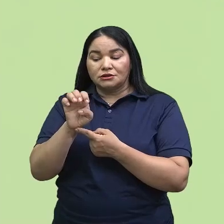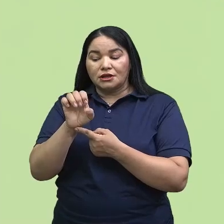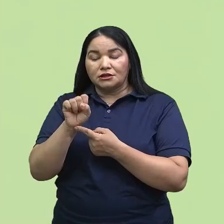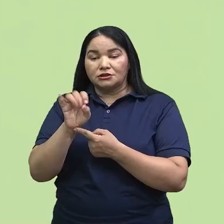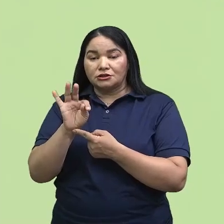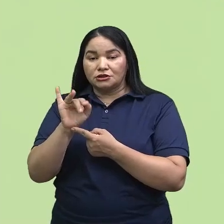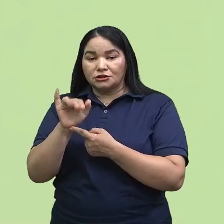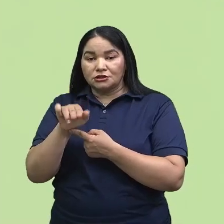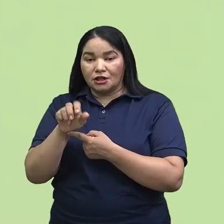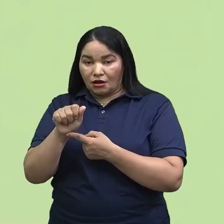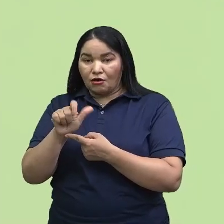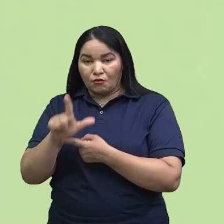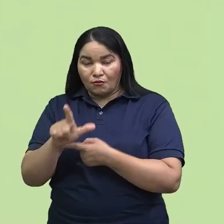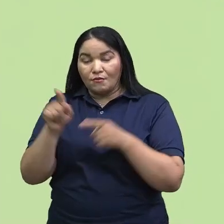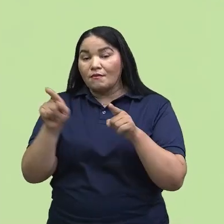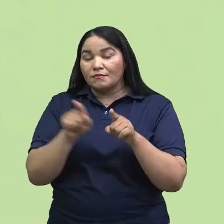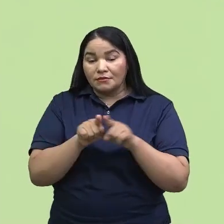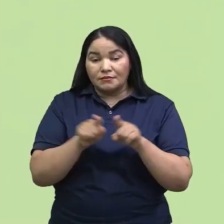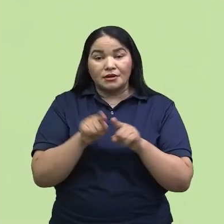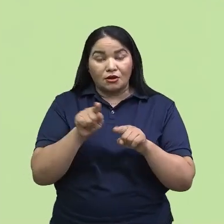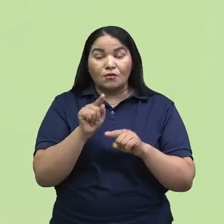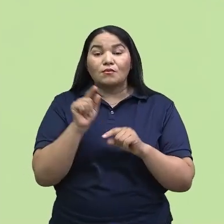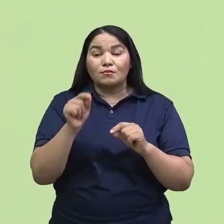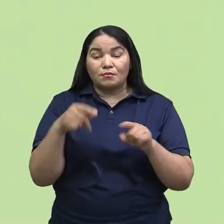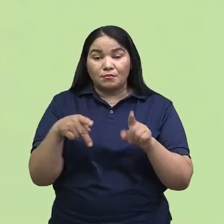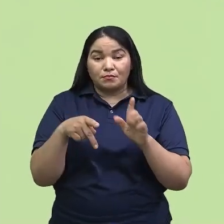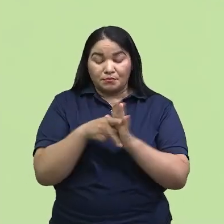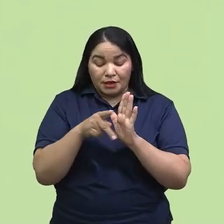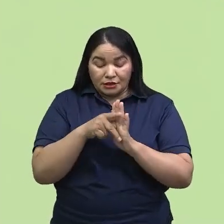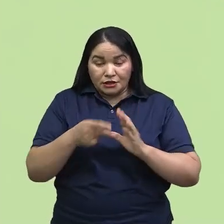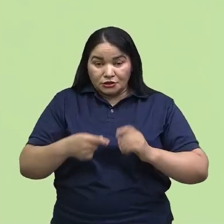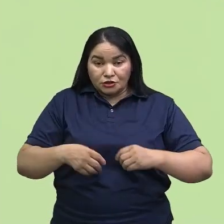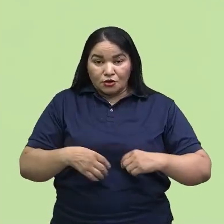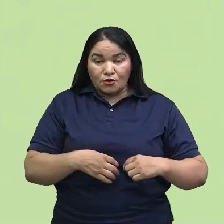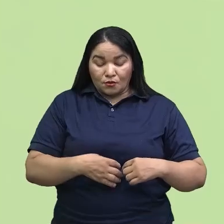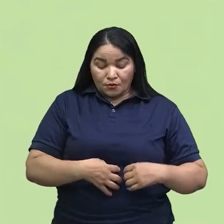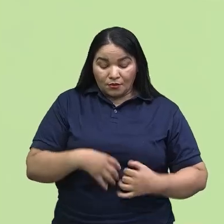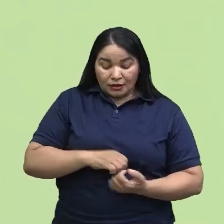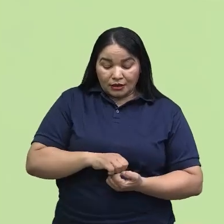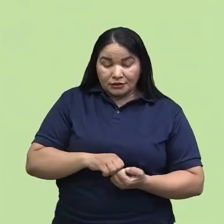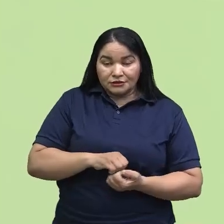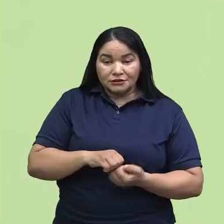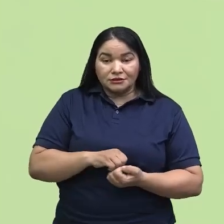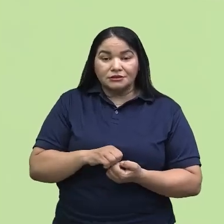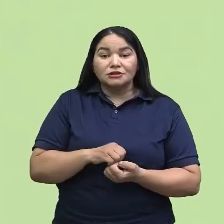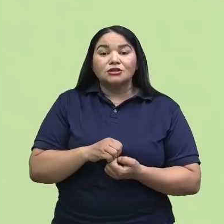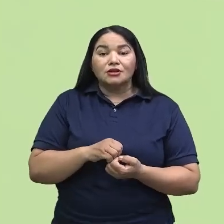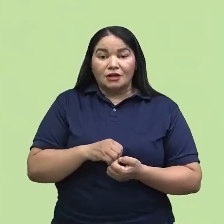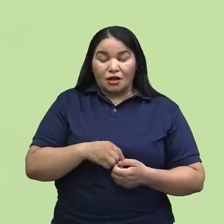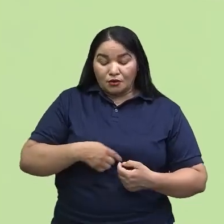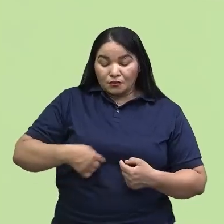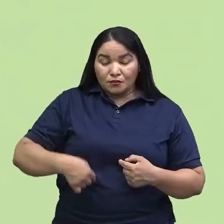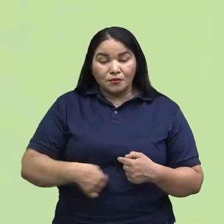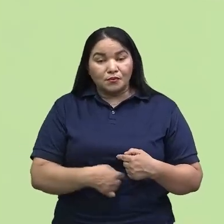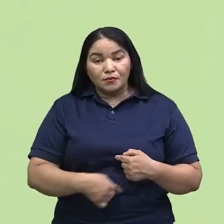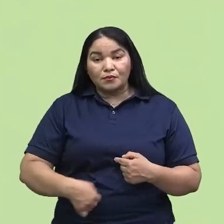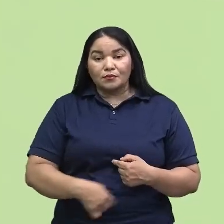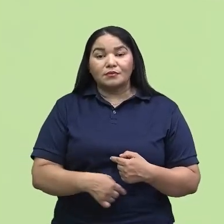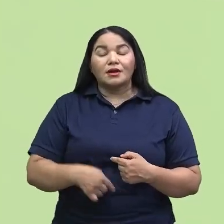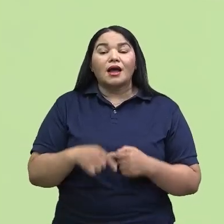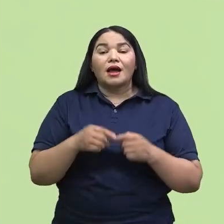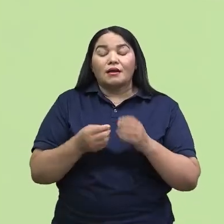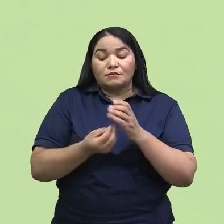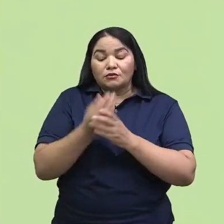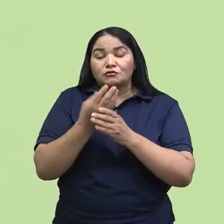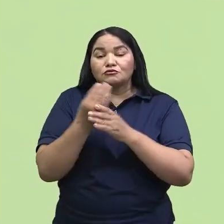visualizou. Eles não estão ali naquela região daquele caminho onde o alimento percorre, mas eles produzem substâncias para